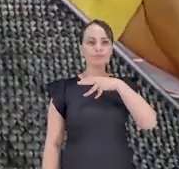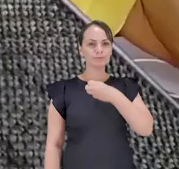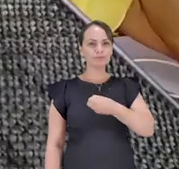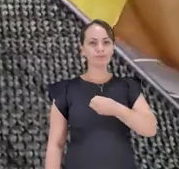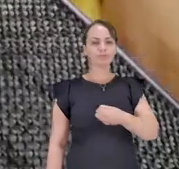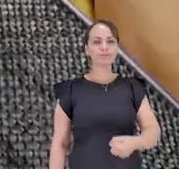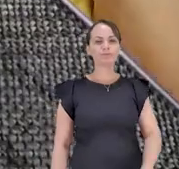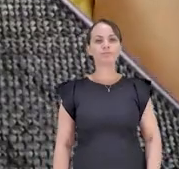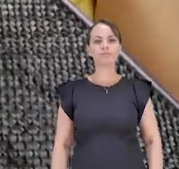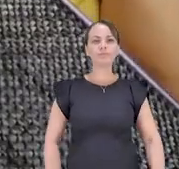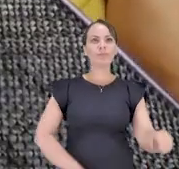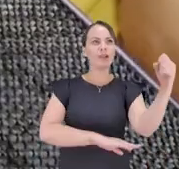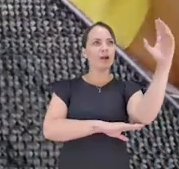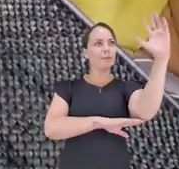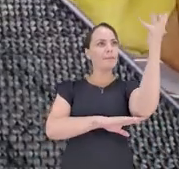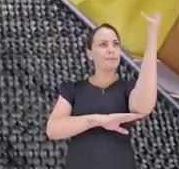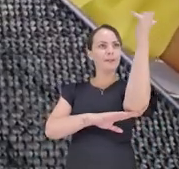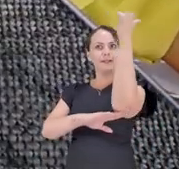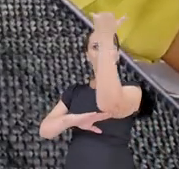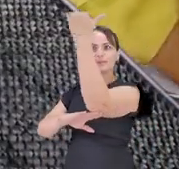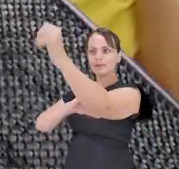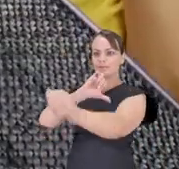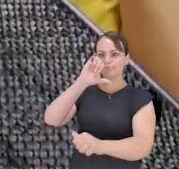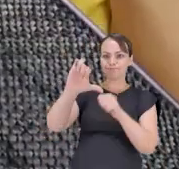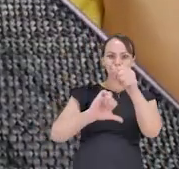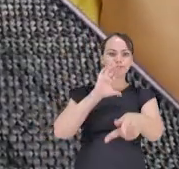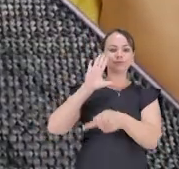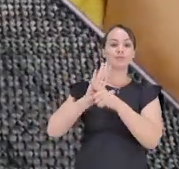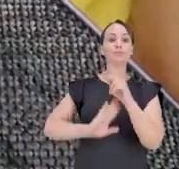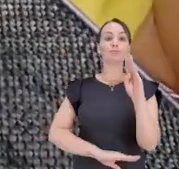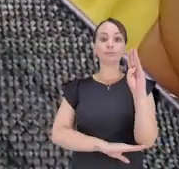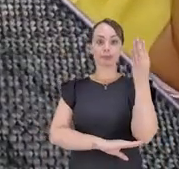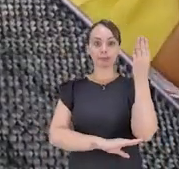coragem. Vem da mata madeira.